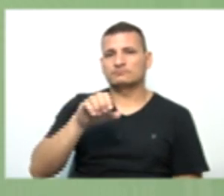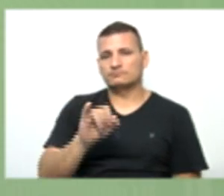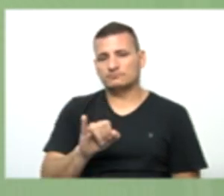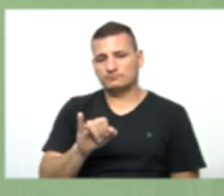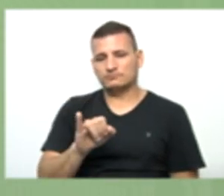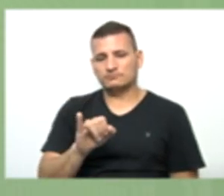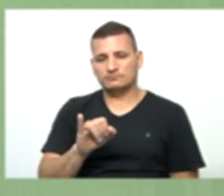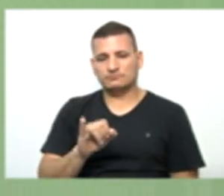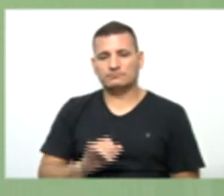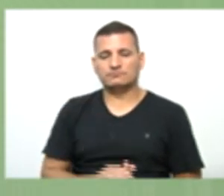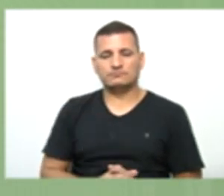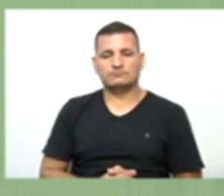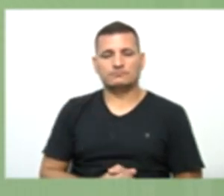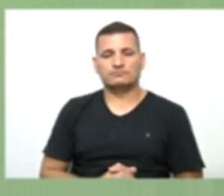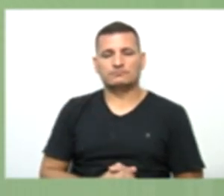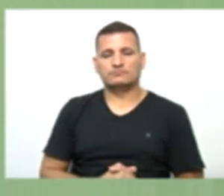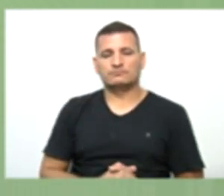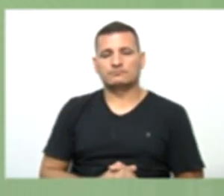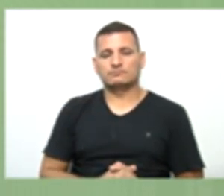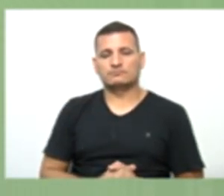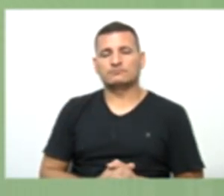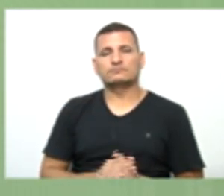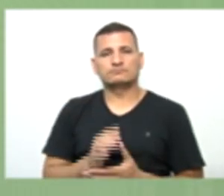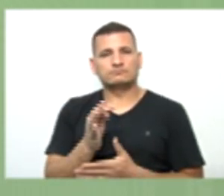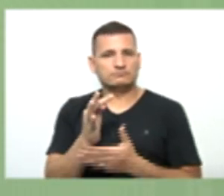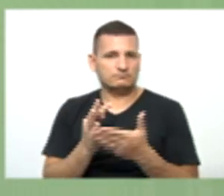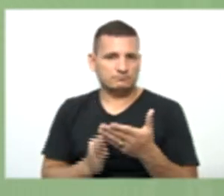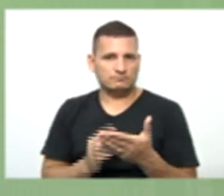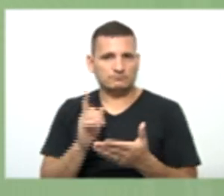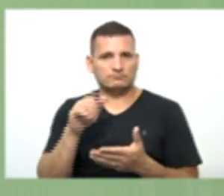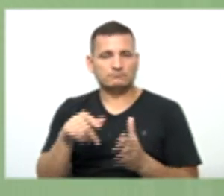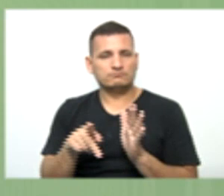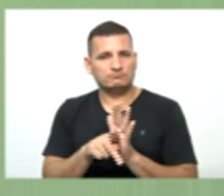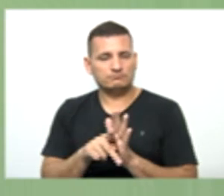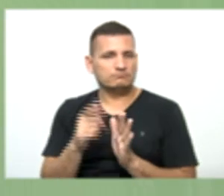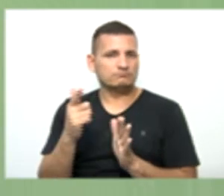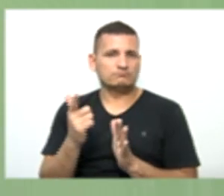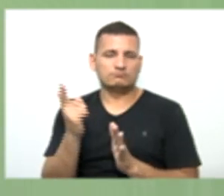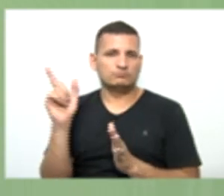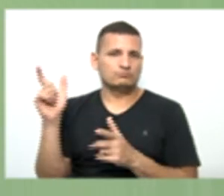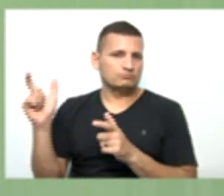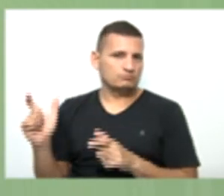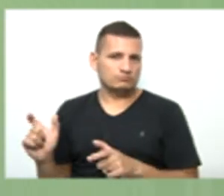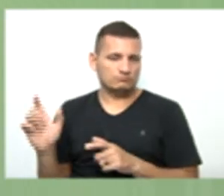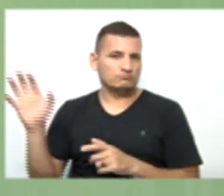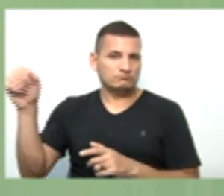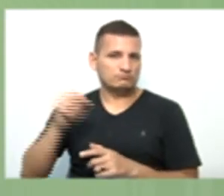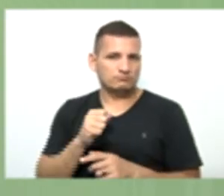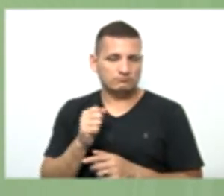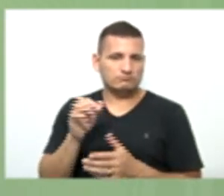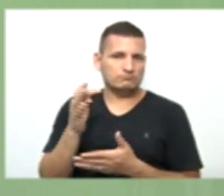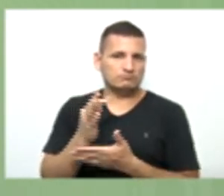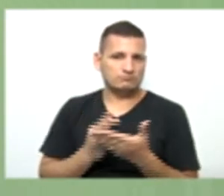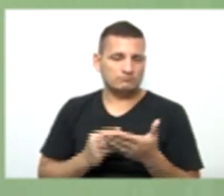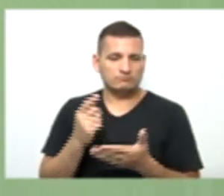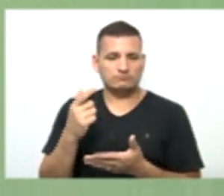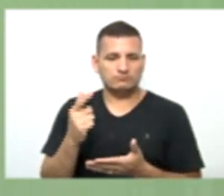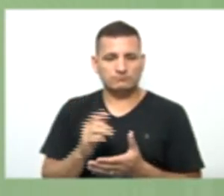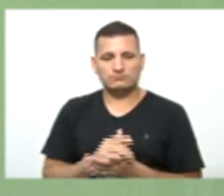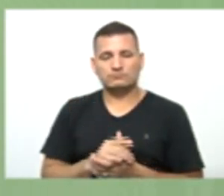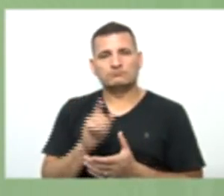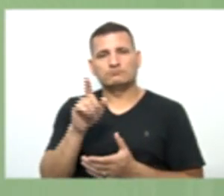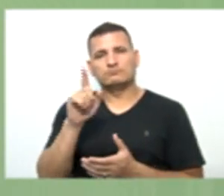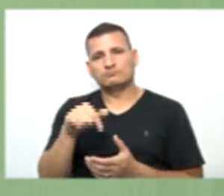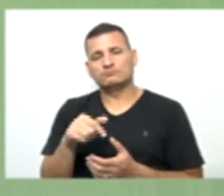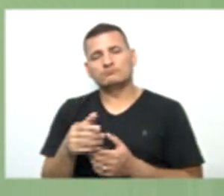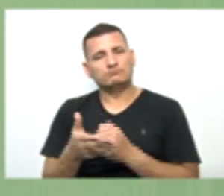o texto ele é de elaboração própria, então não tem nenhuma outra fonte. Esses daí são princípios, né, de